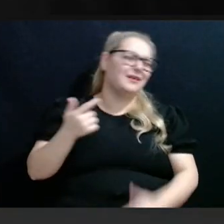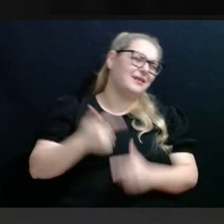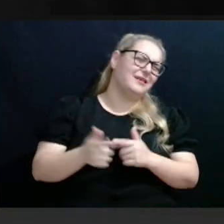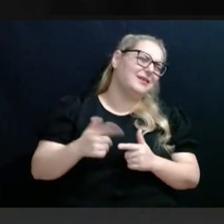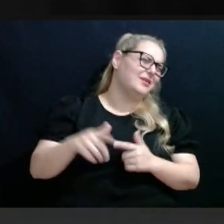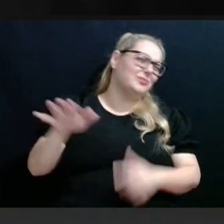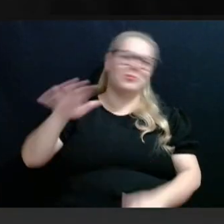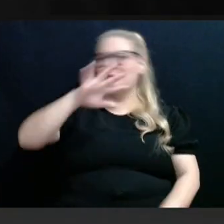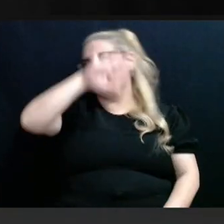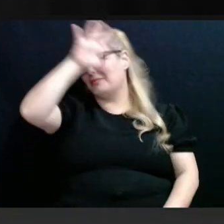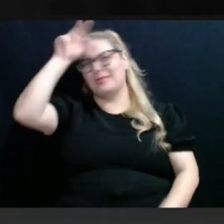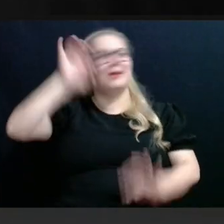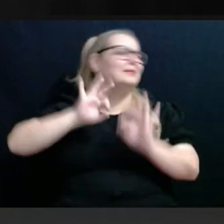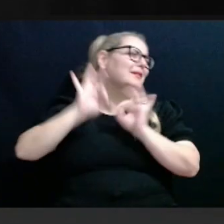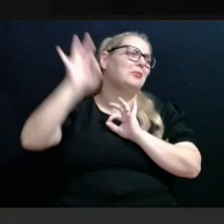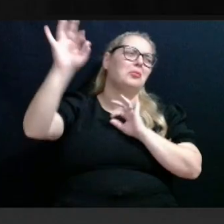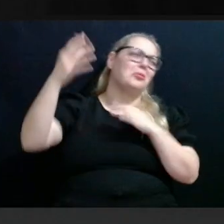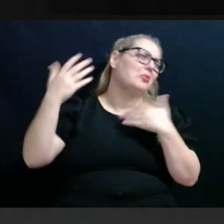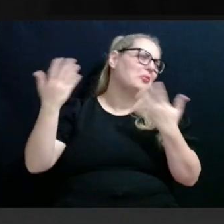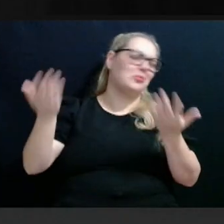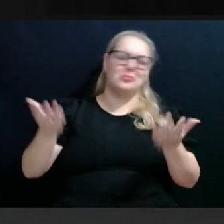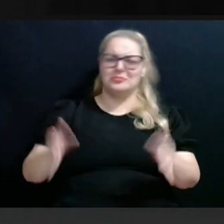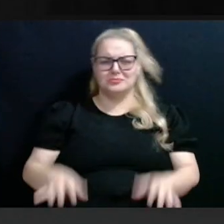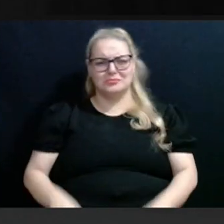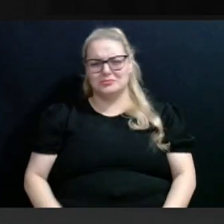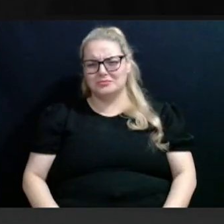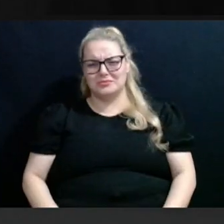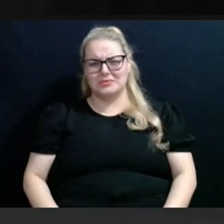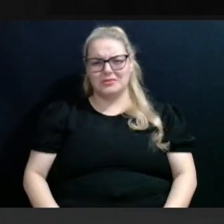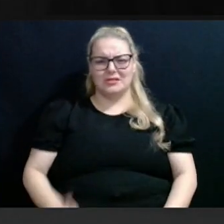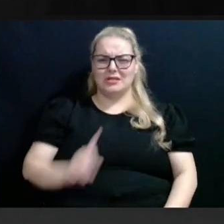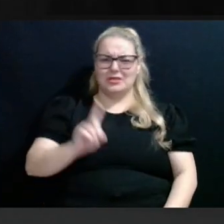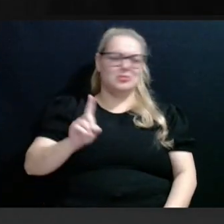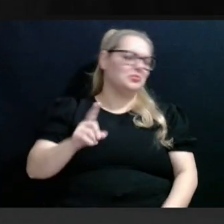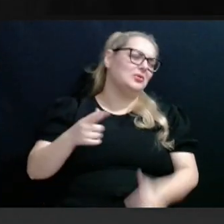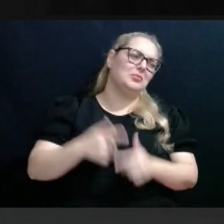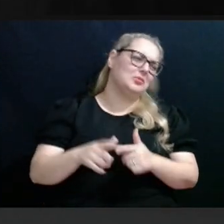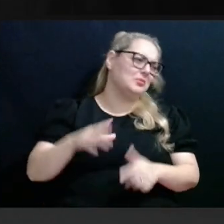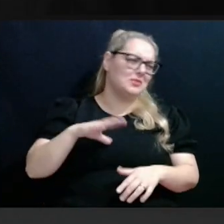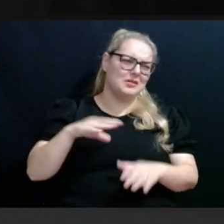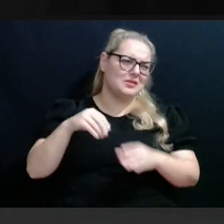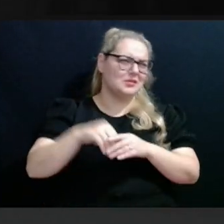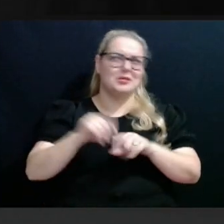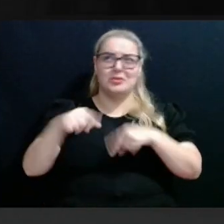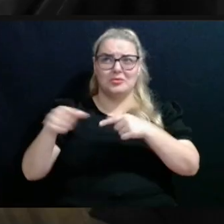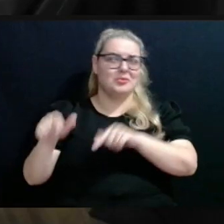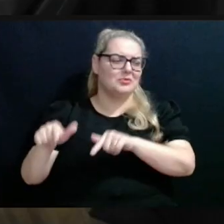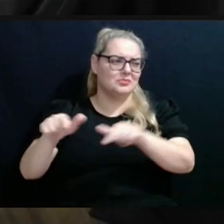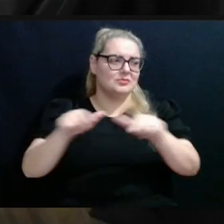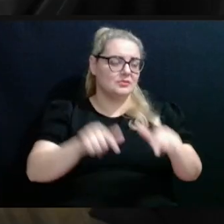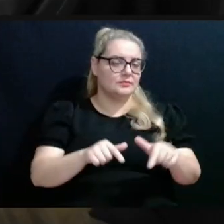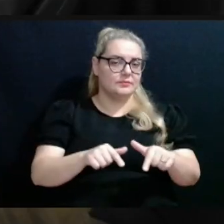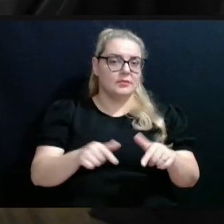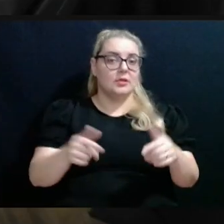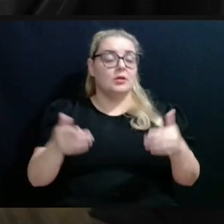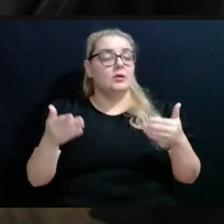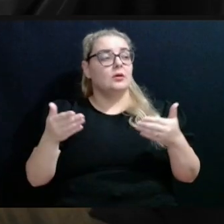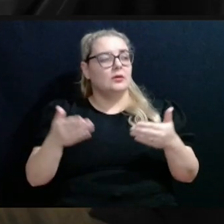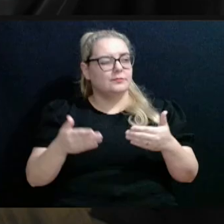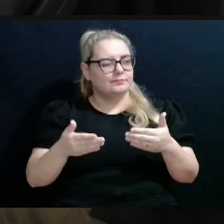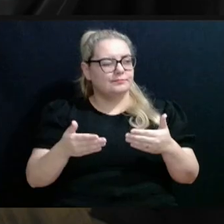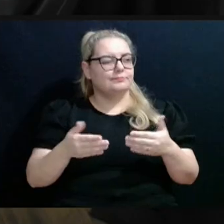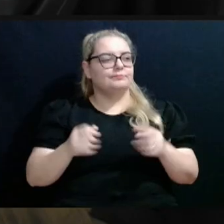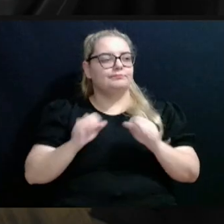Amazônia, é problema, mas não é o problema de cidades que ficam em outras regiões. Hoje, eu acho que está muito